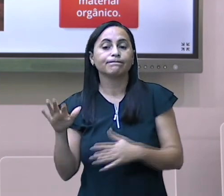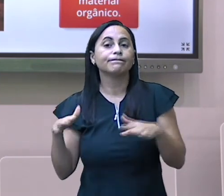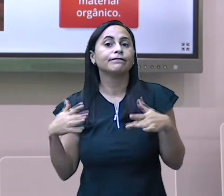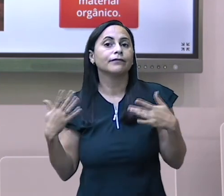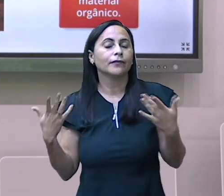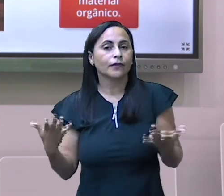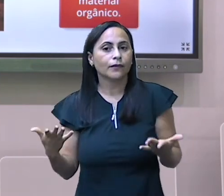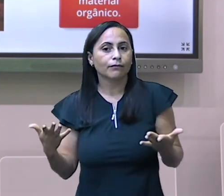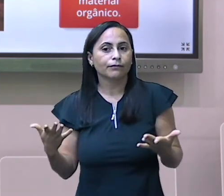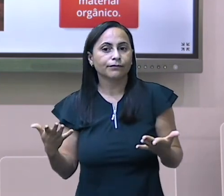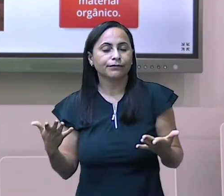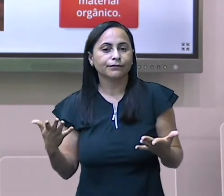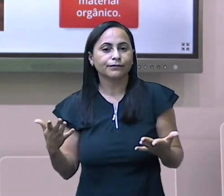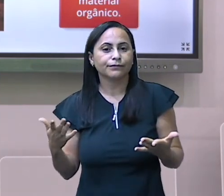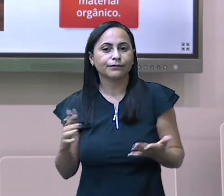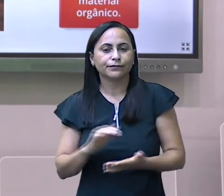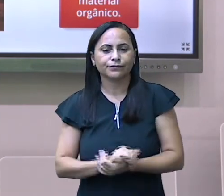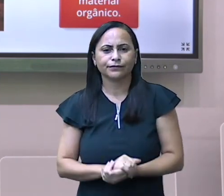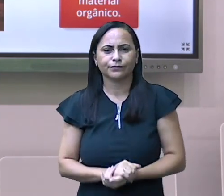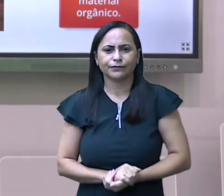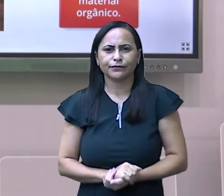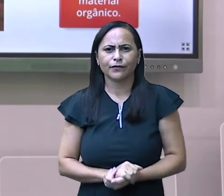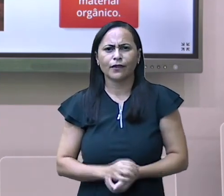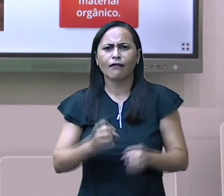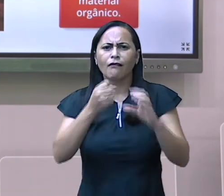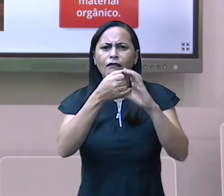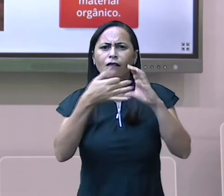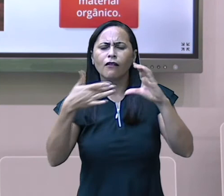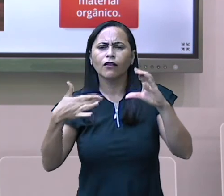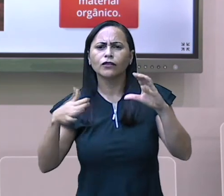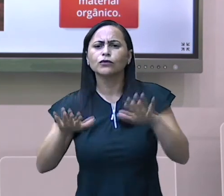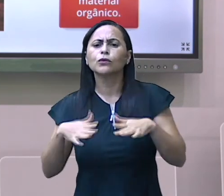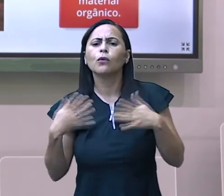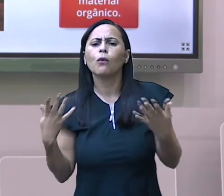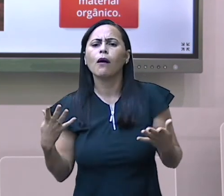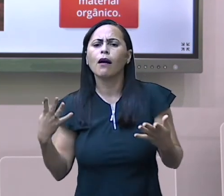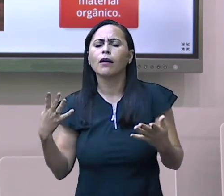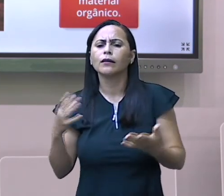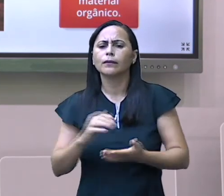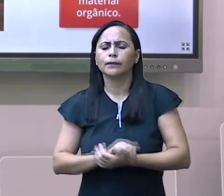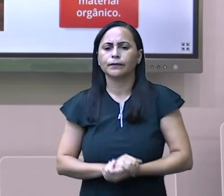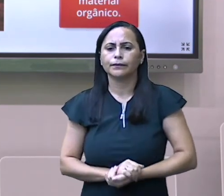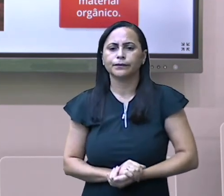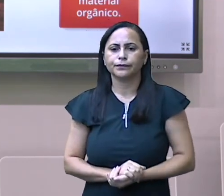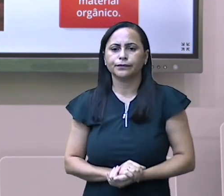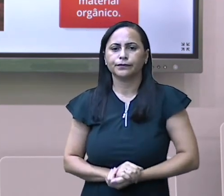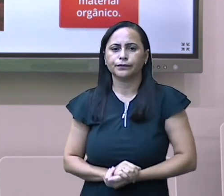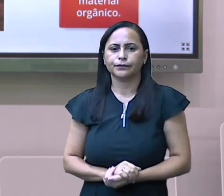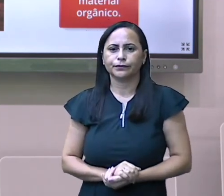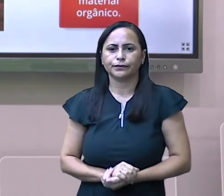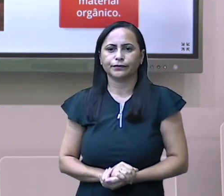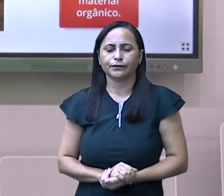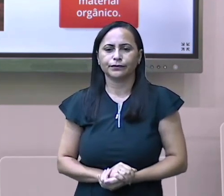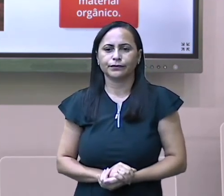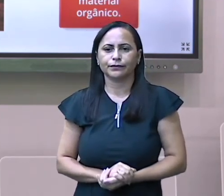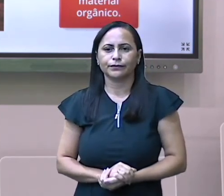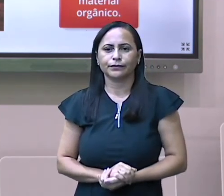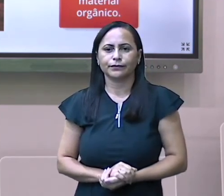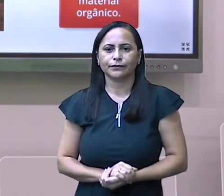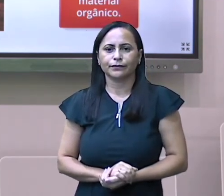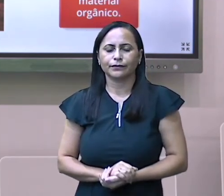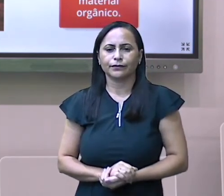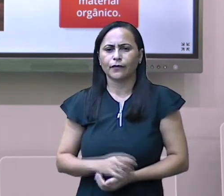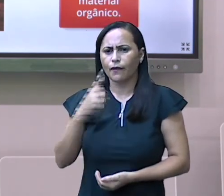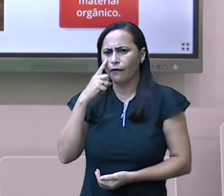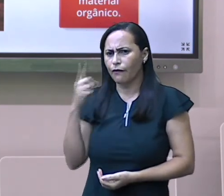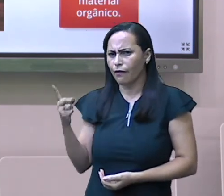muito material orgânico. Quais dessas três características pertencem ao solo argiloso? Olha lá,